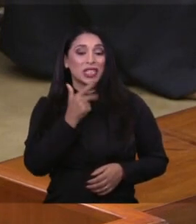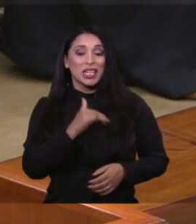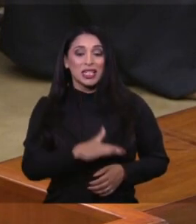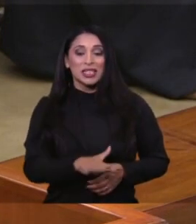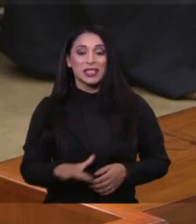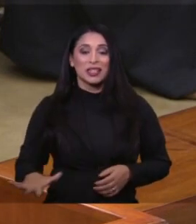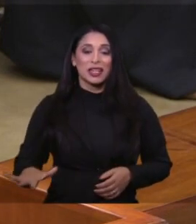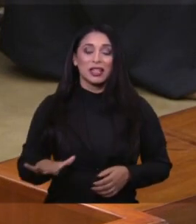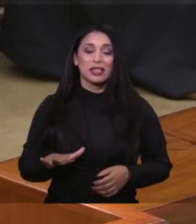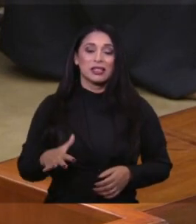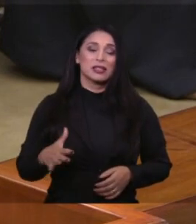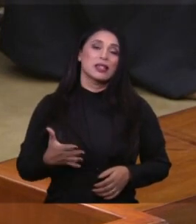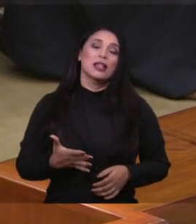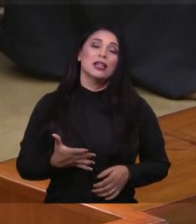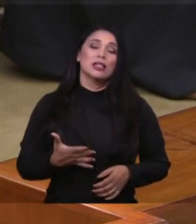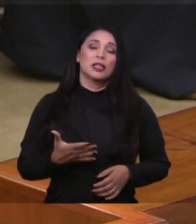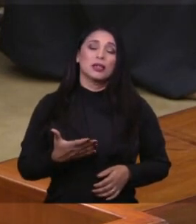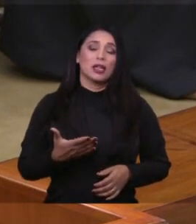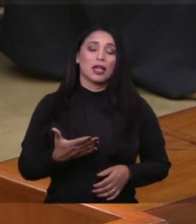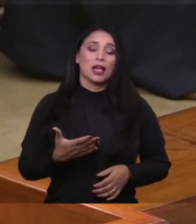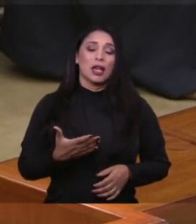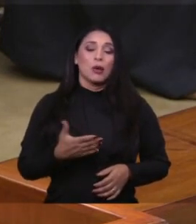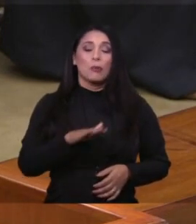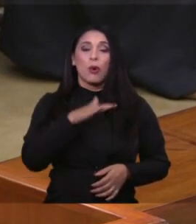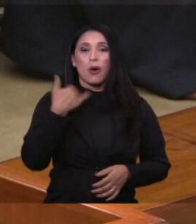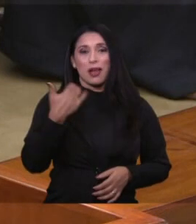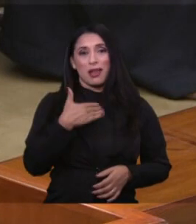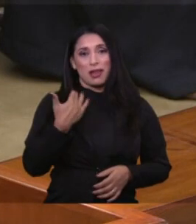vidas interrompidas grau, pelo Estado azul. Brasileiro.